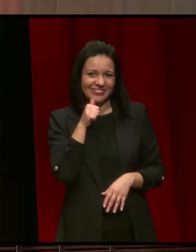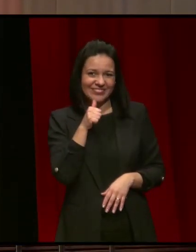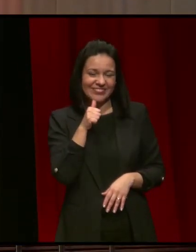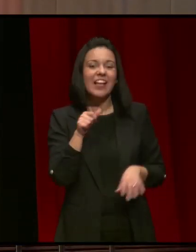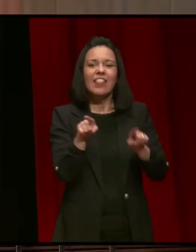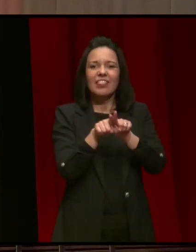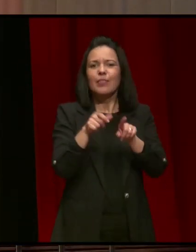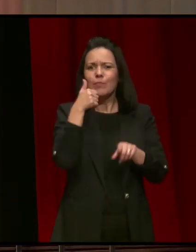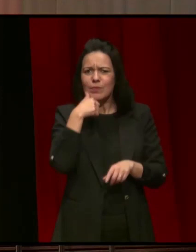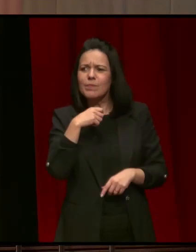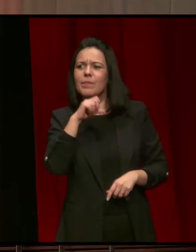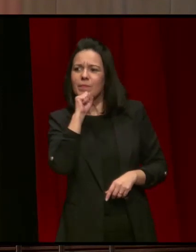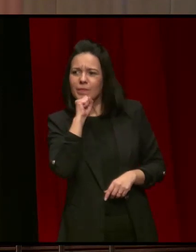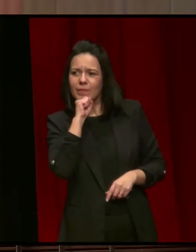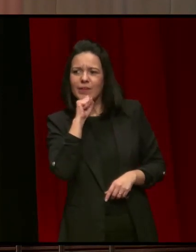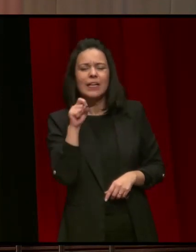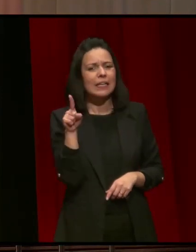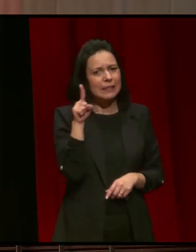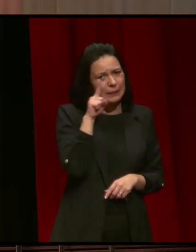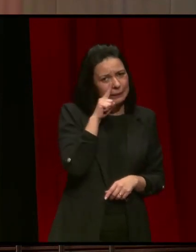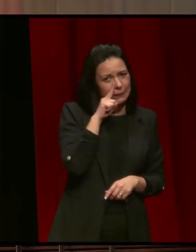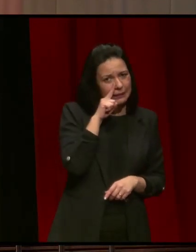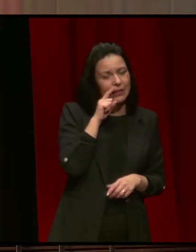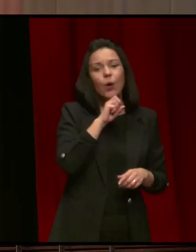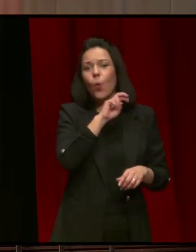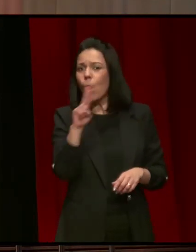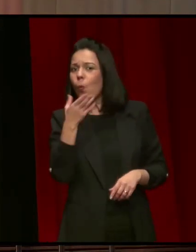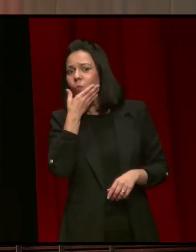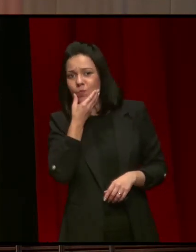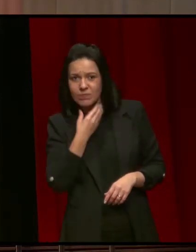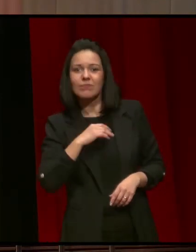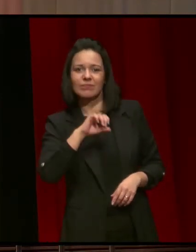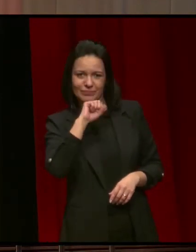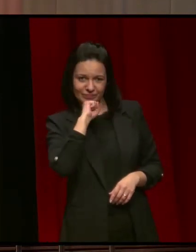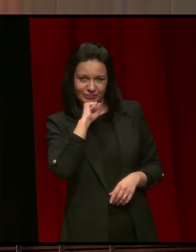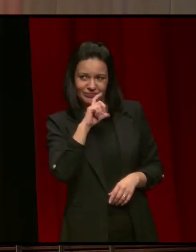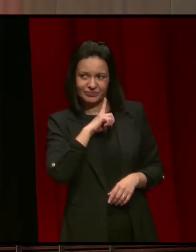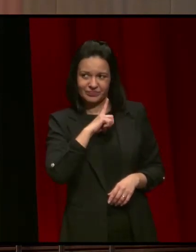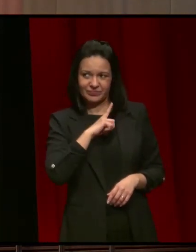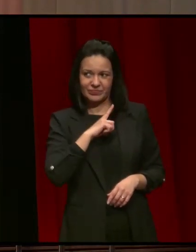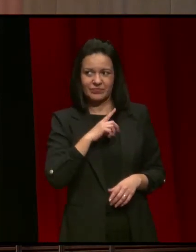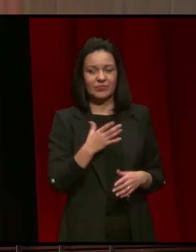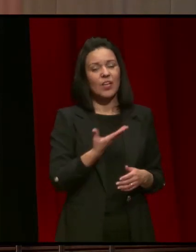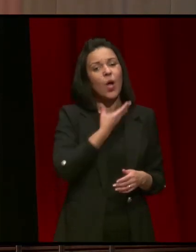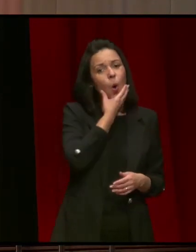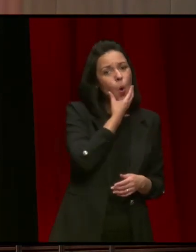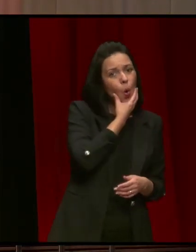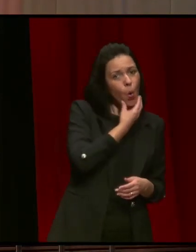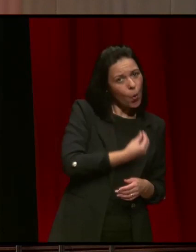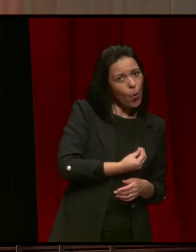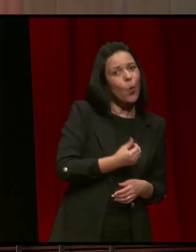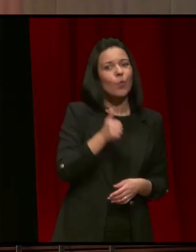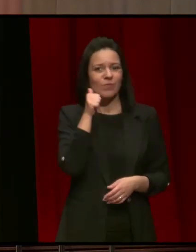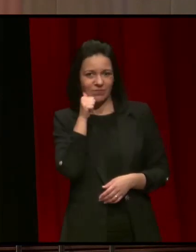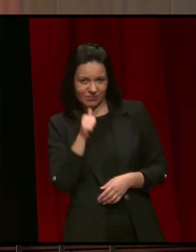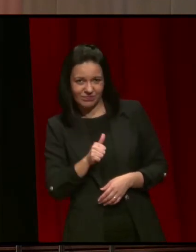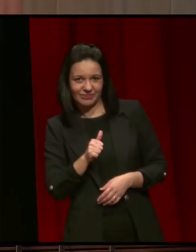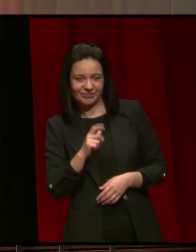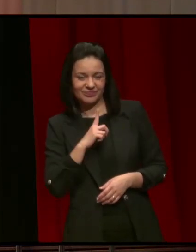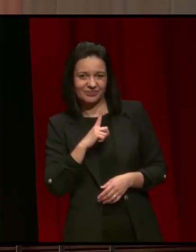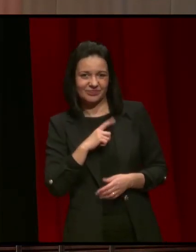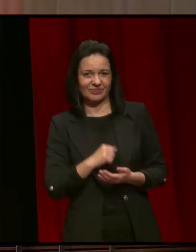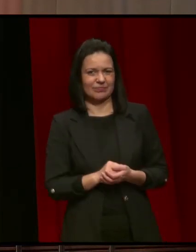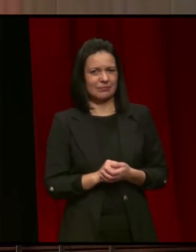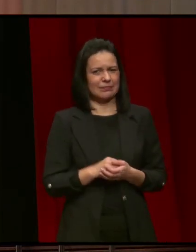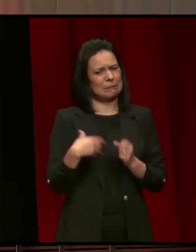mão, é mãe. Tu faz o sinal assim e beija a mão, é pai. Ou é, né? Se faz só o sinal assim, é homem, se faz o sinal assim, é mulher. Esse é o sinal